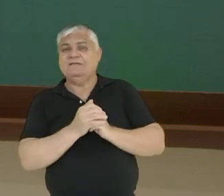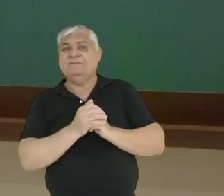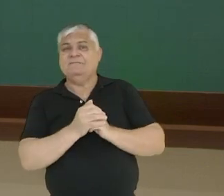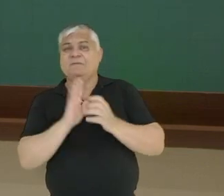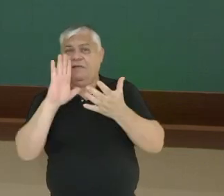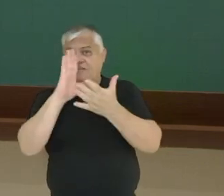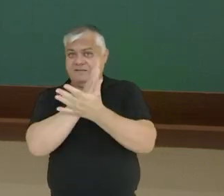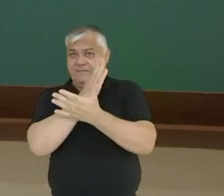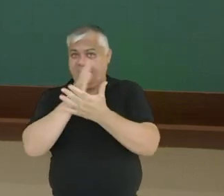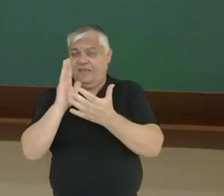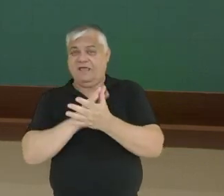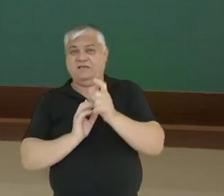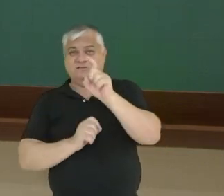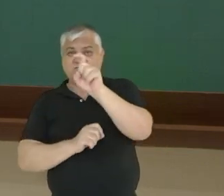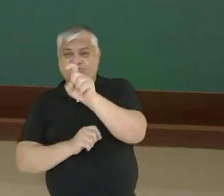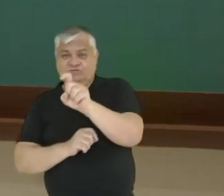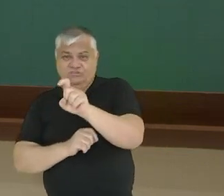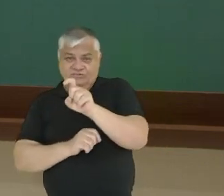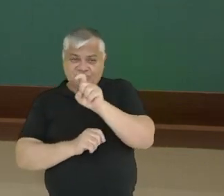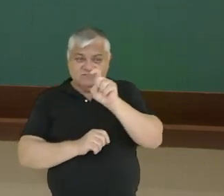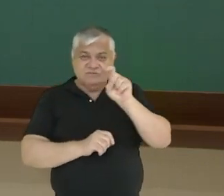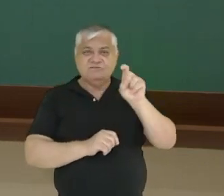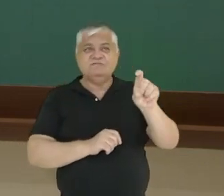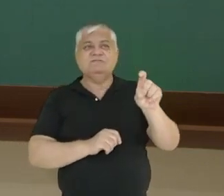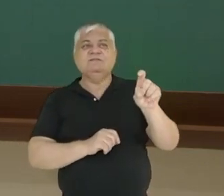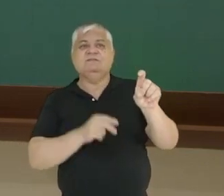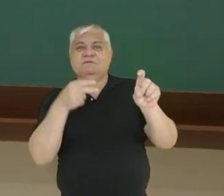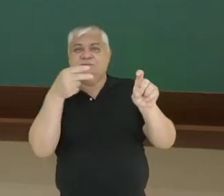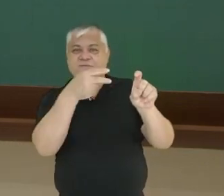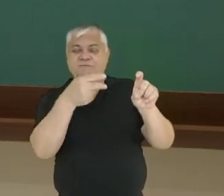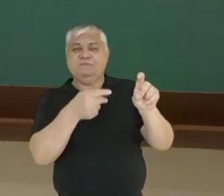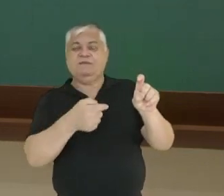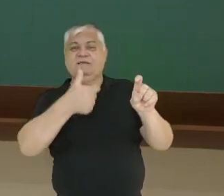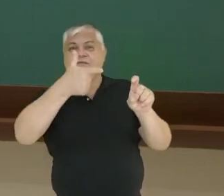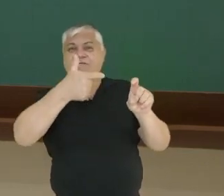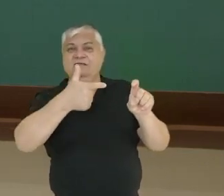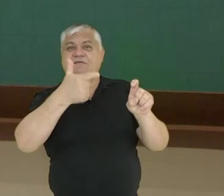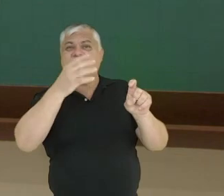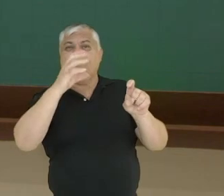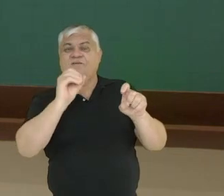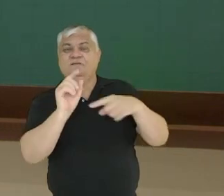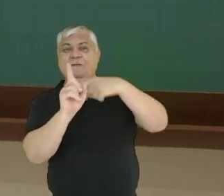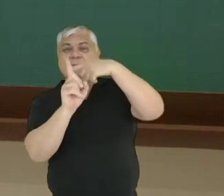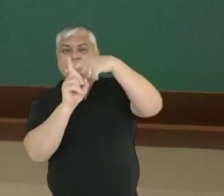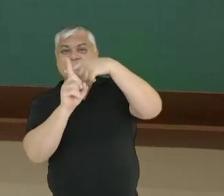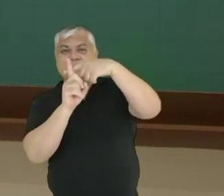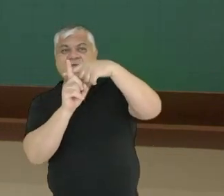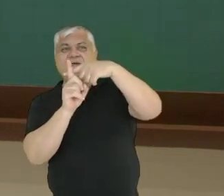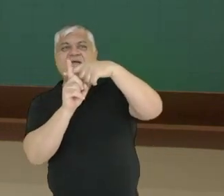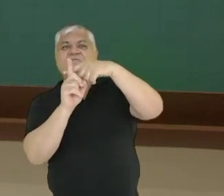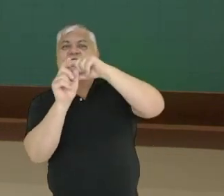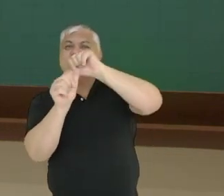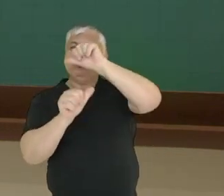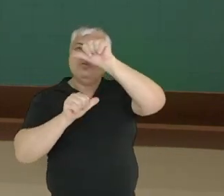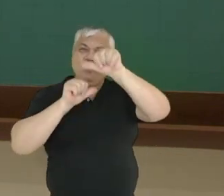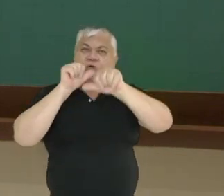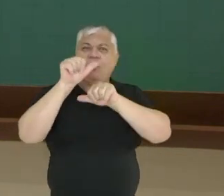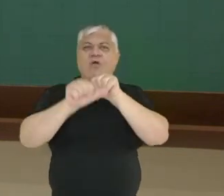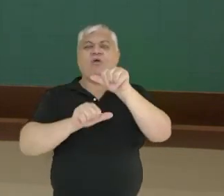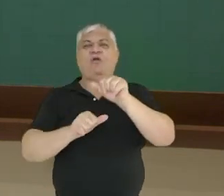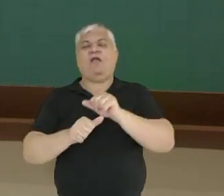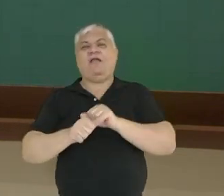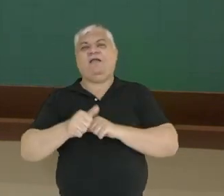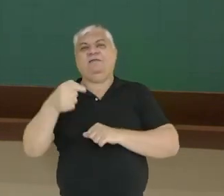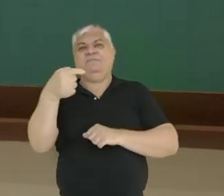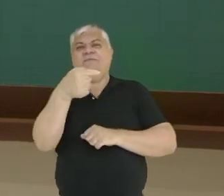x, eu vou pegar esse 120 que está somando, esse 120 graus que está somando, e vou passar para o outro lado